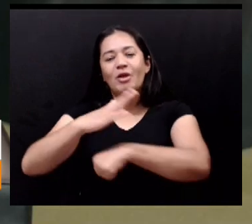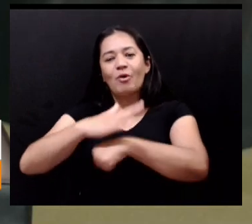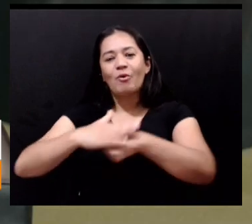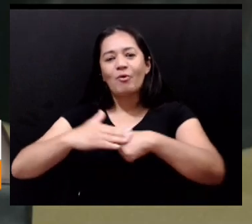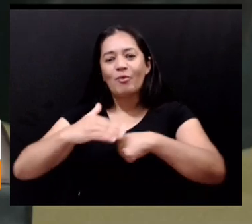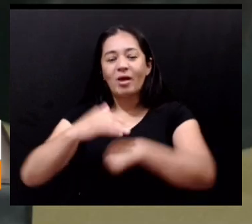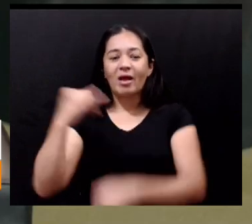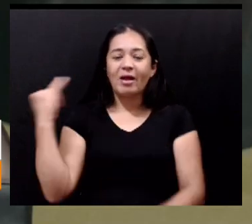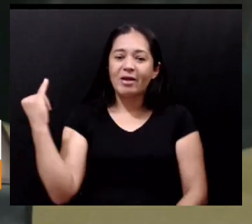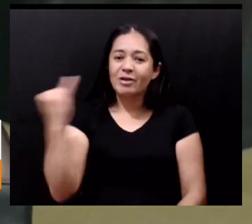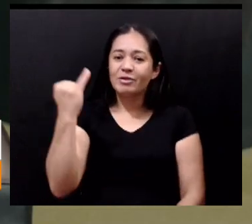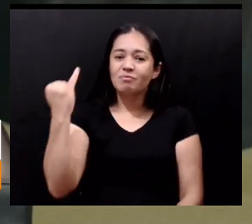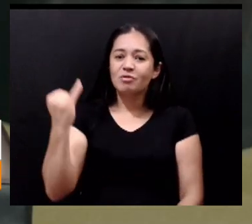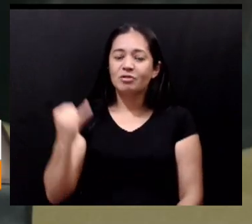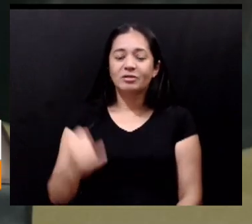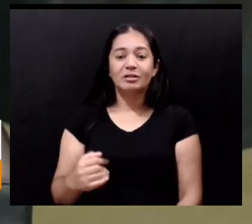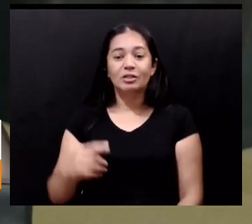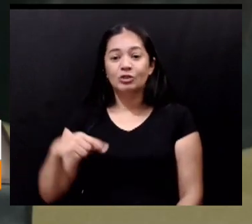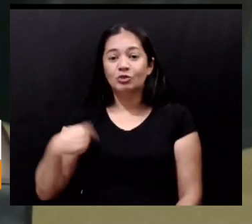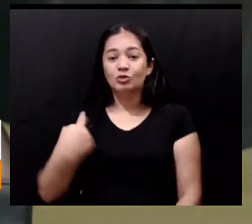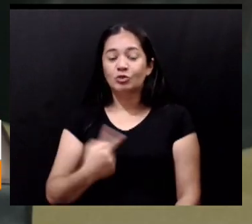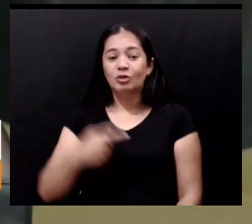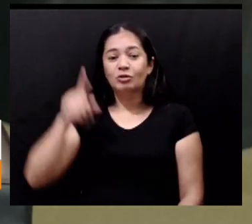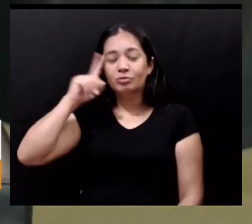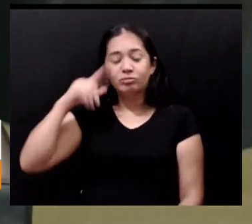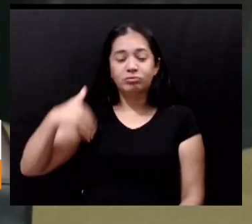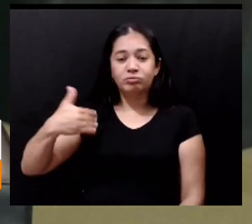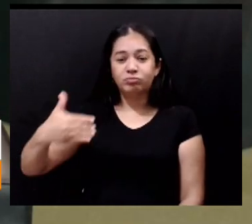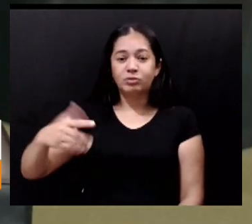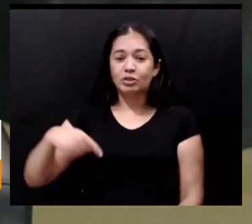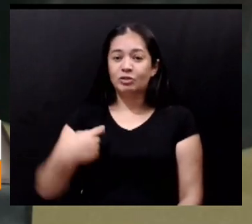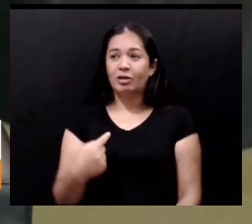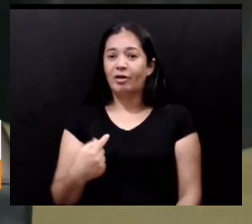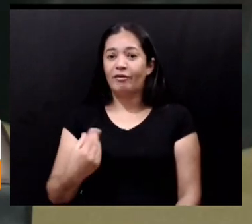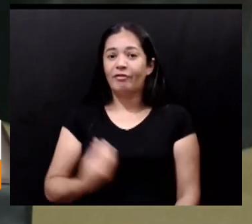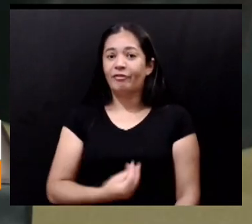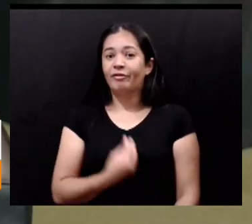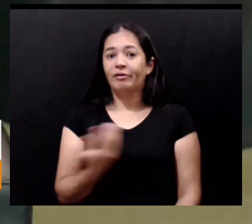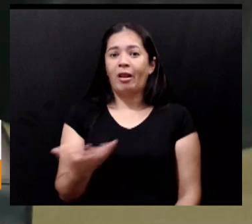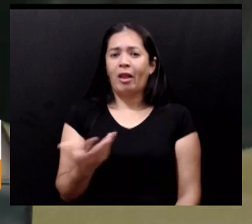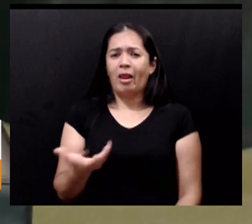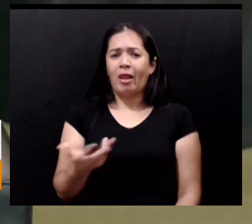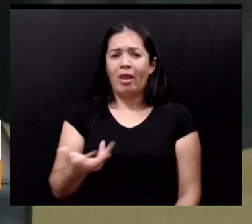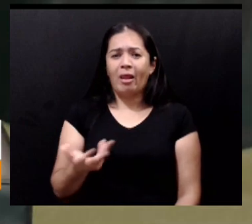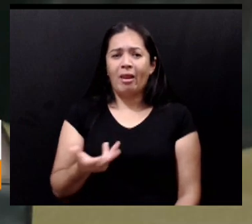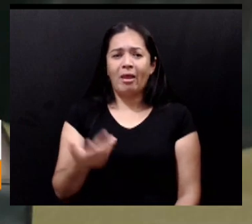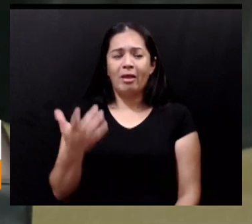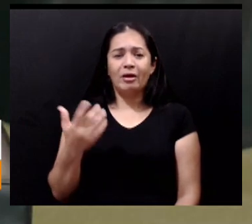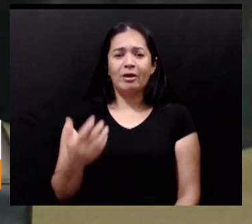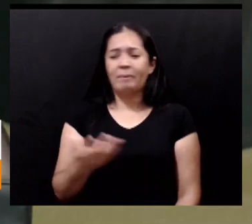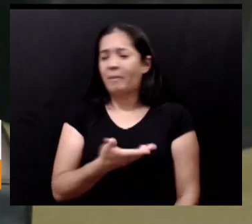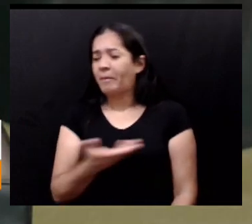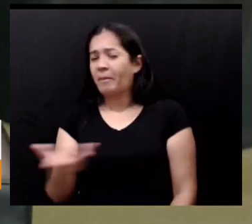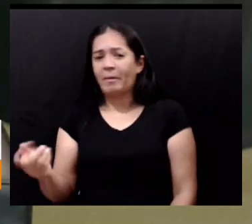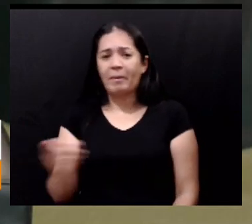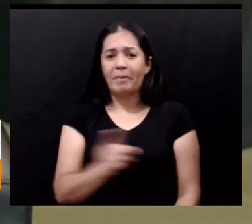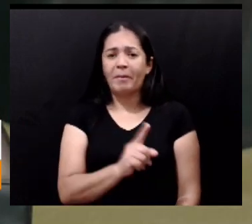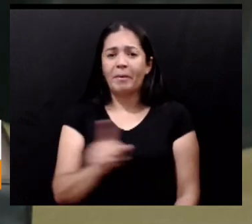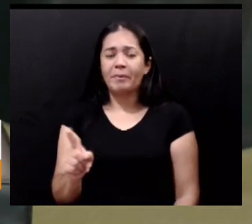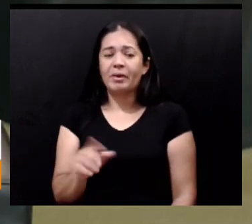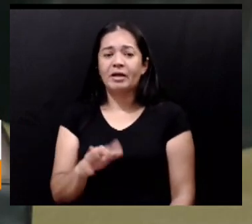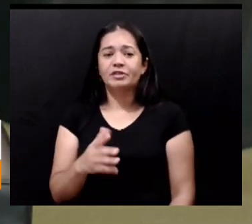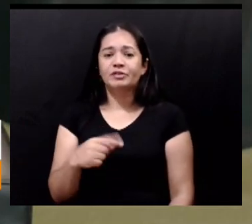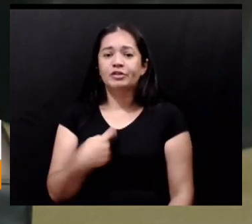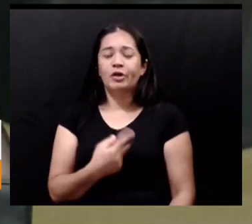dia. A gente vive num automático muito louco, né? Você corre para lá, corre para cá, e às vezes a gente não